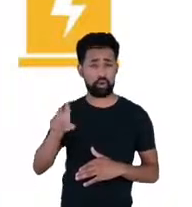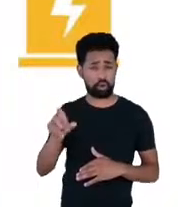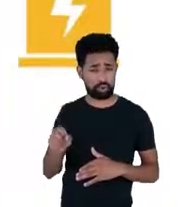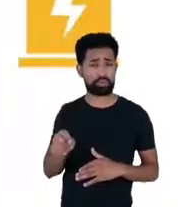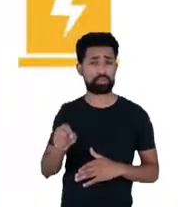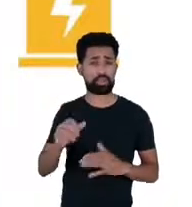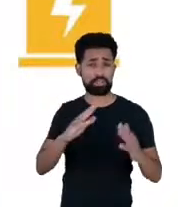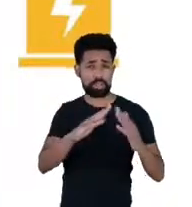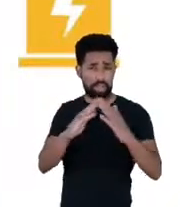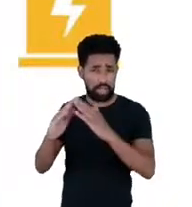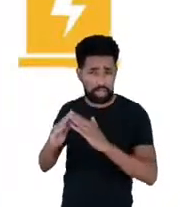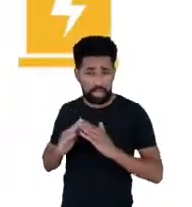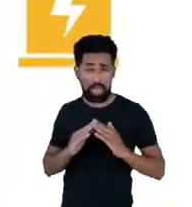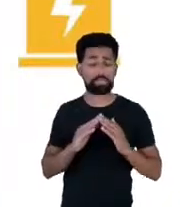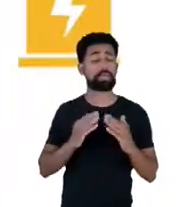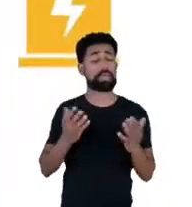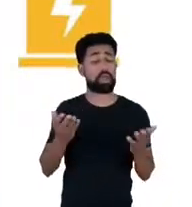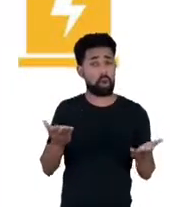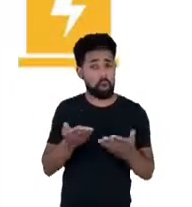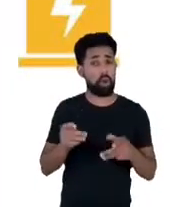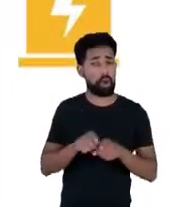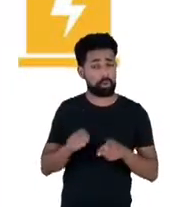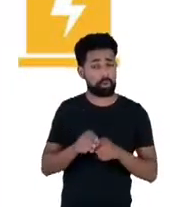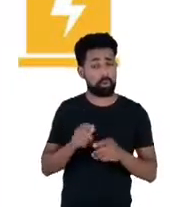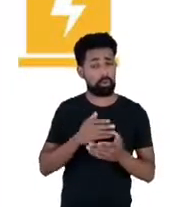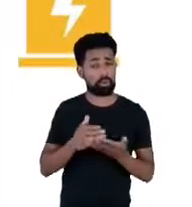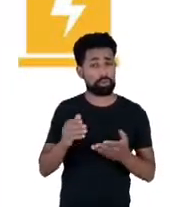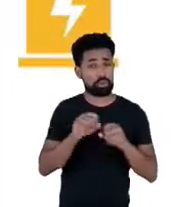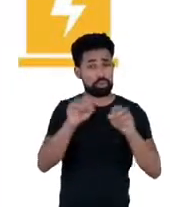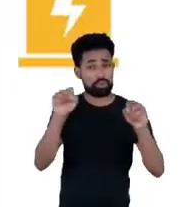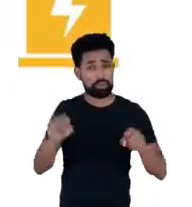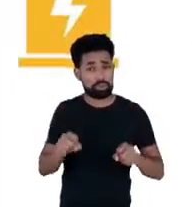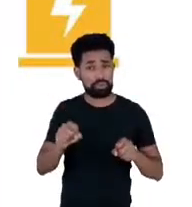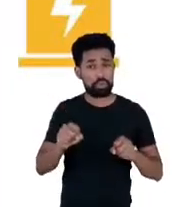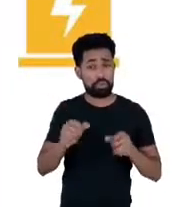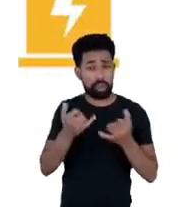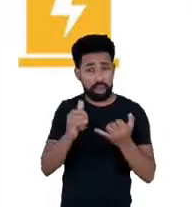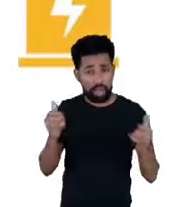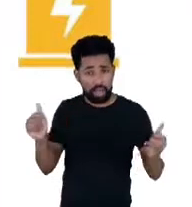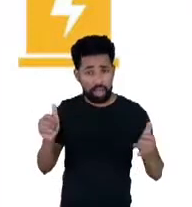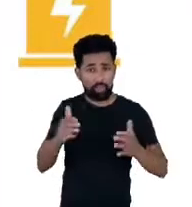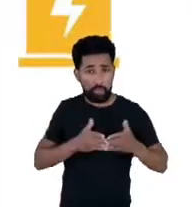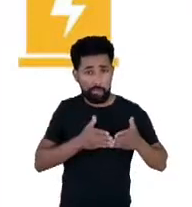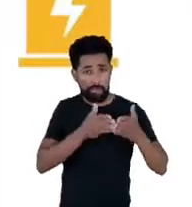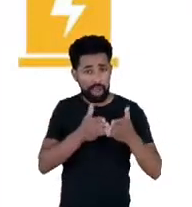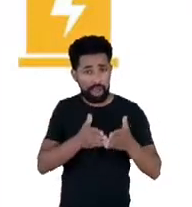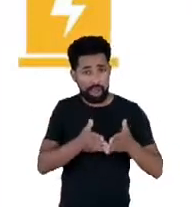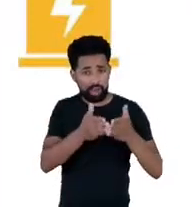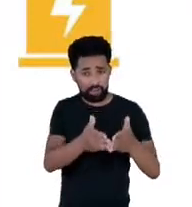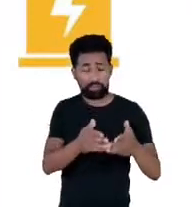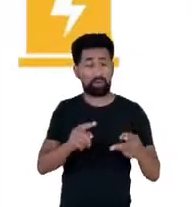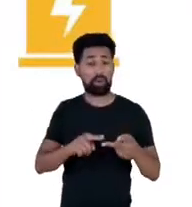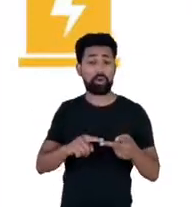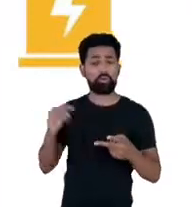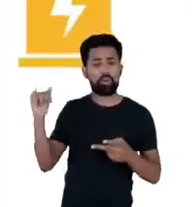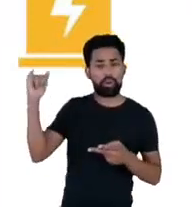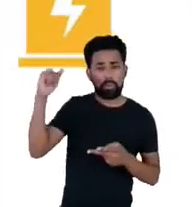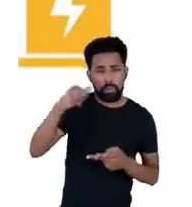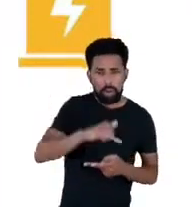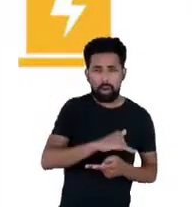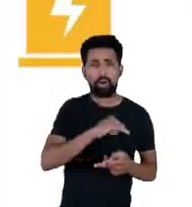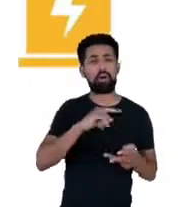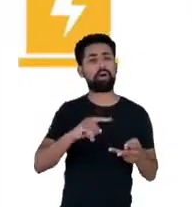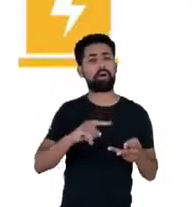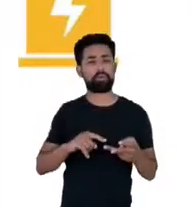também introduzindo sistemas elétricos marítimos na aviação civil, nos aeroportos, na área